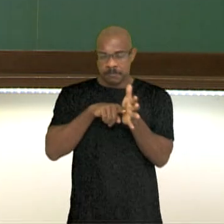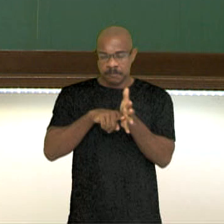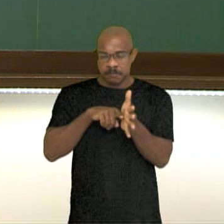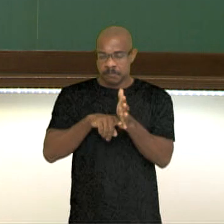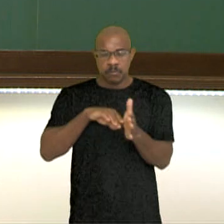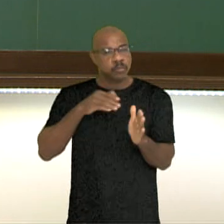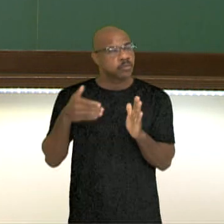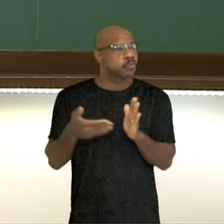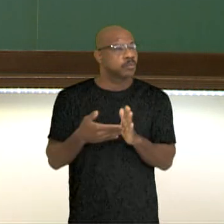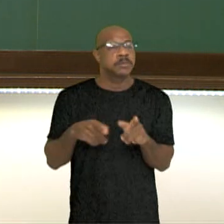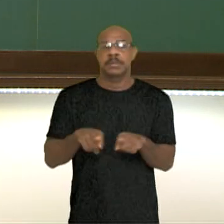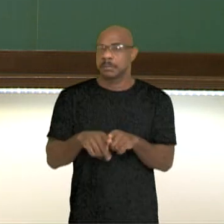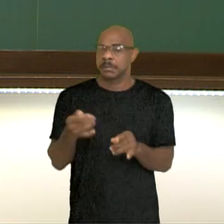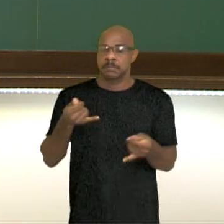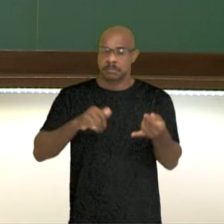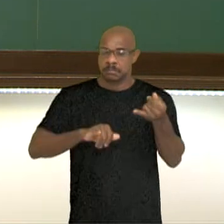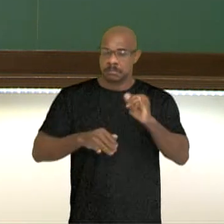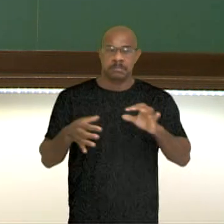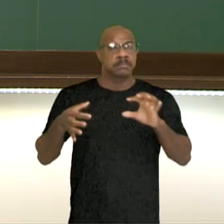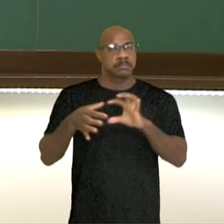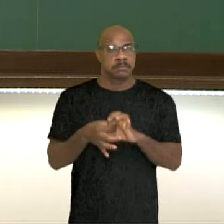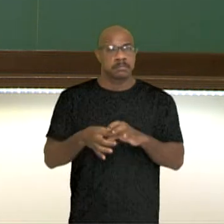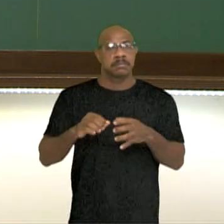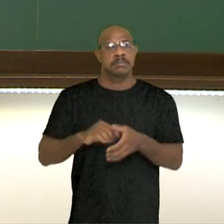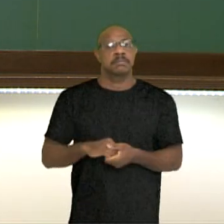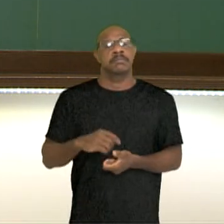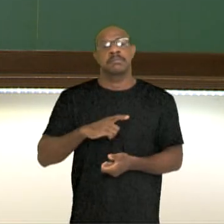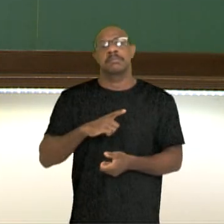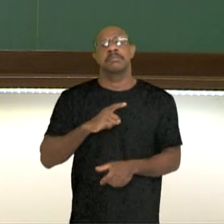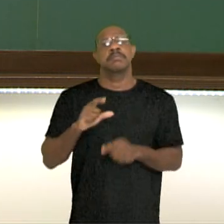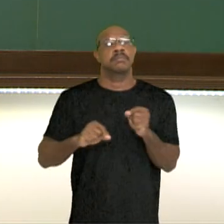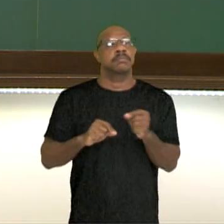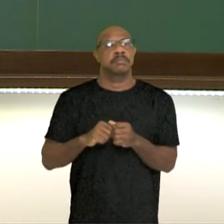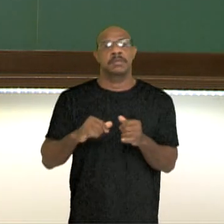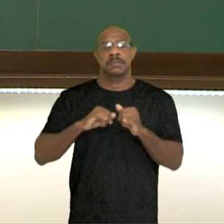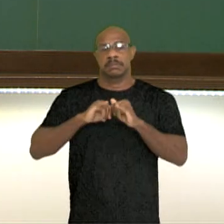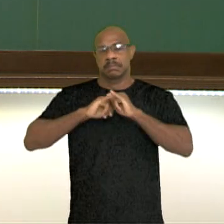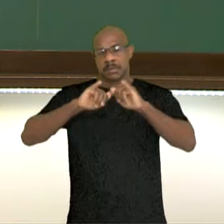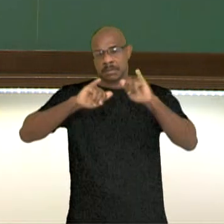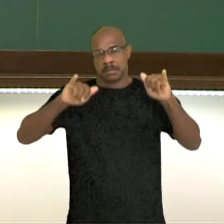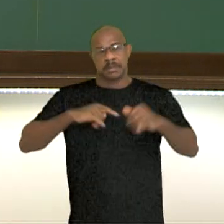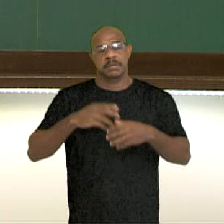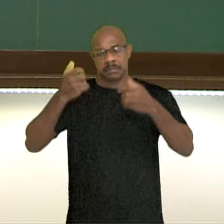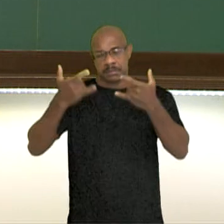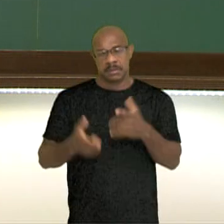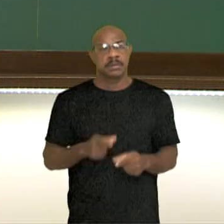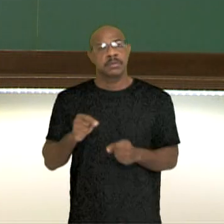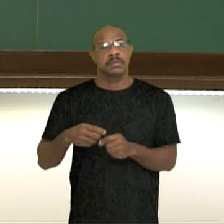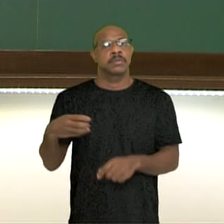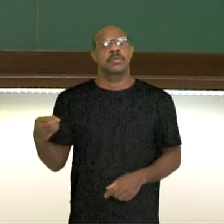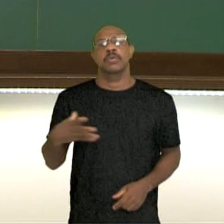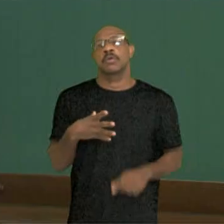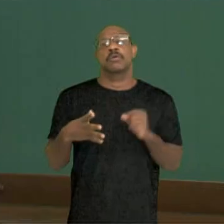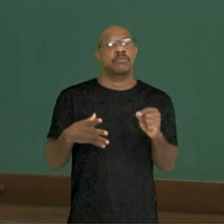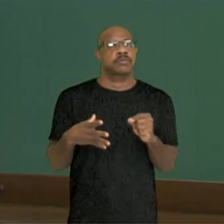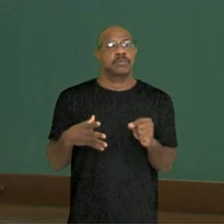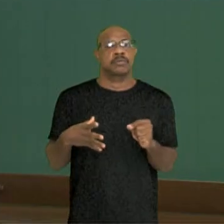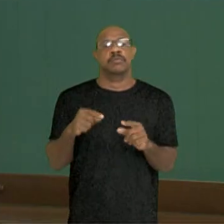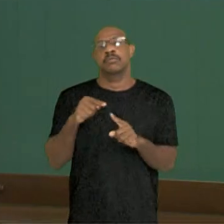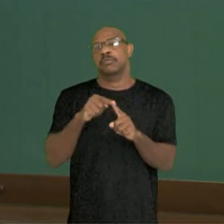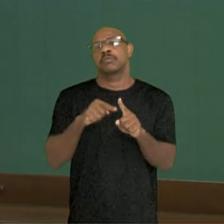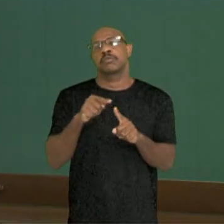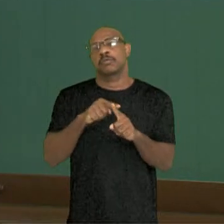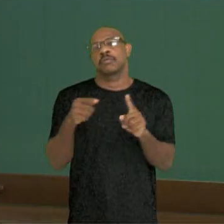inclusive sobre as ligações químicas. E aqui nós temos, então, esta reportagem que fala de um novo tipo